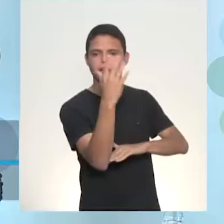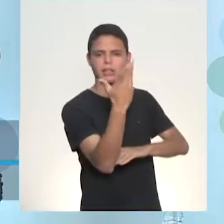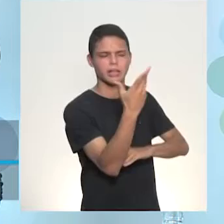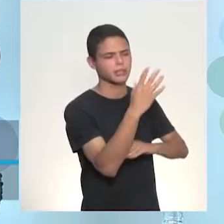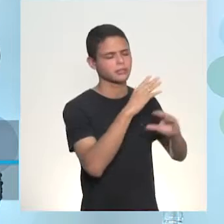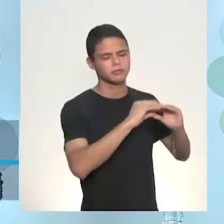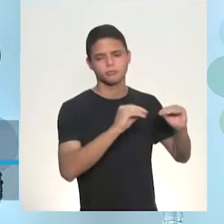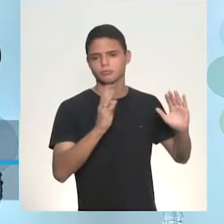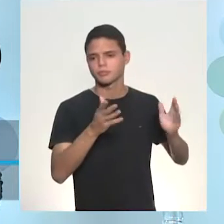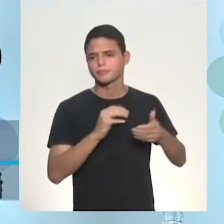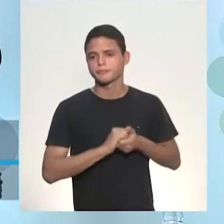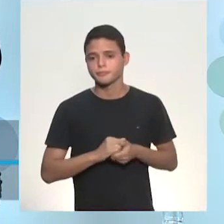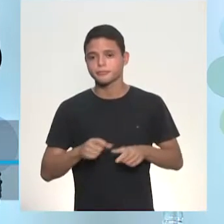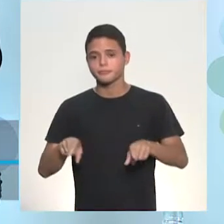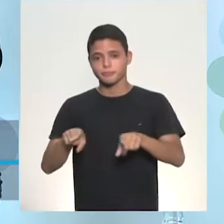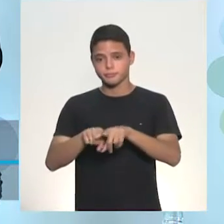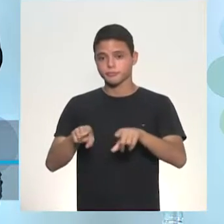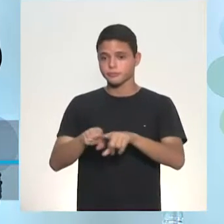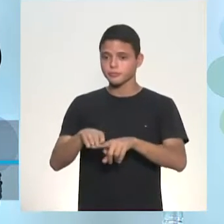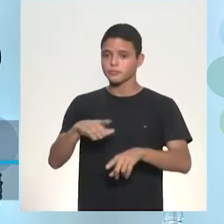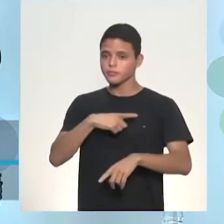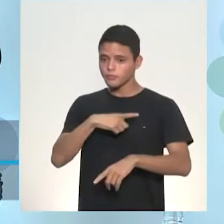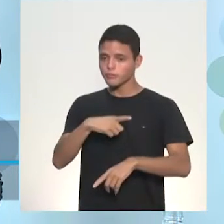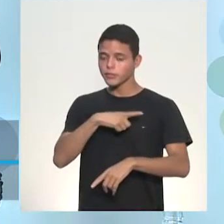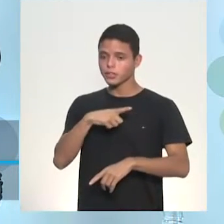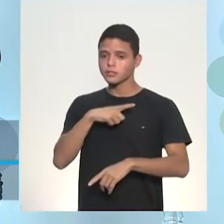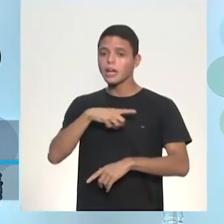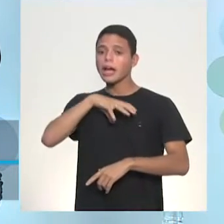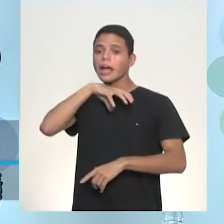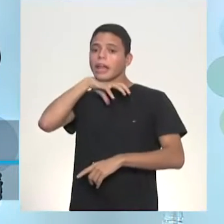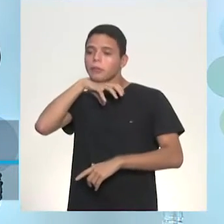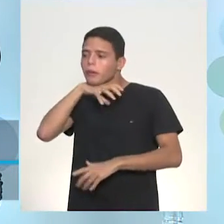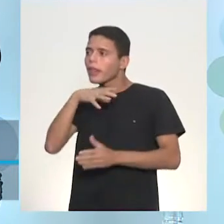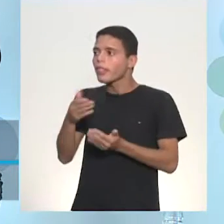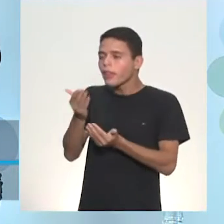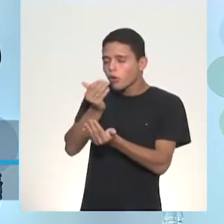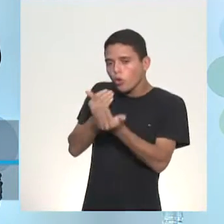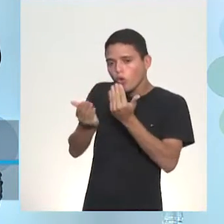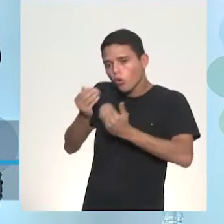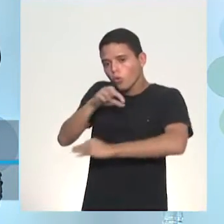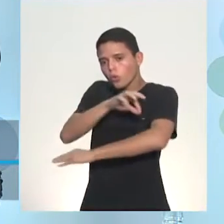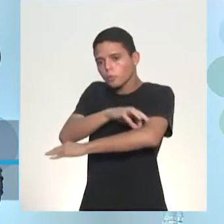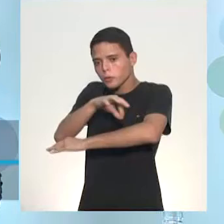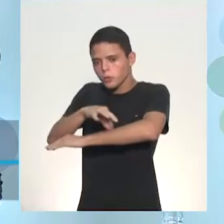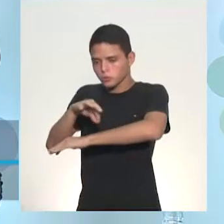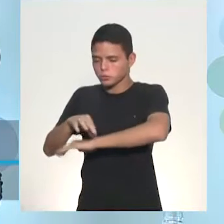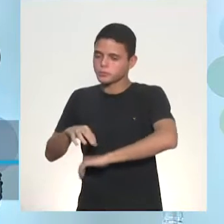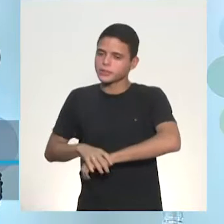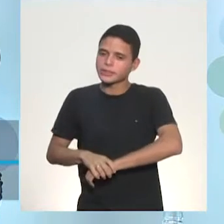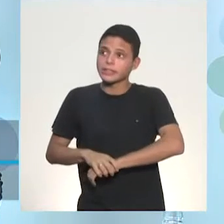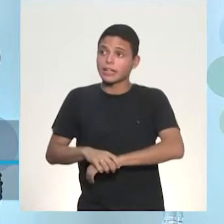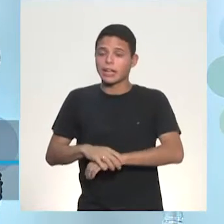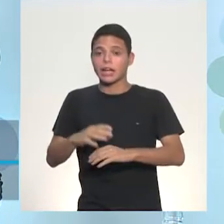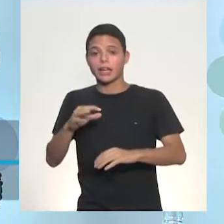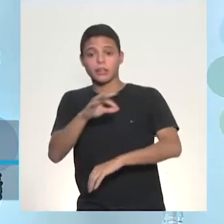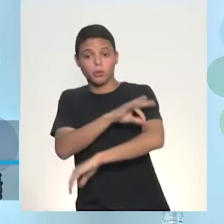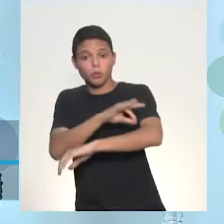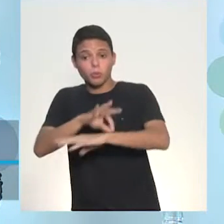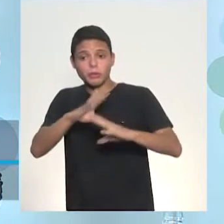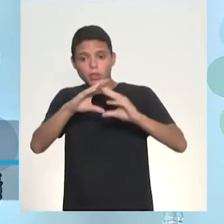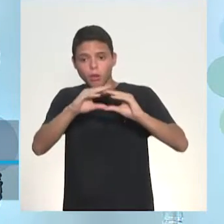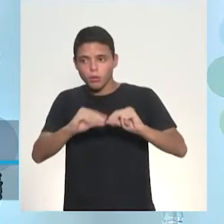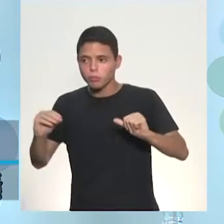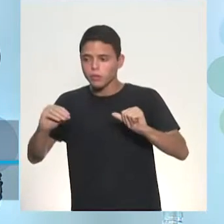mandou, faltará alimentos para os animais que se alimentam do cupim. Né? Tem animais que se alimentam do cupim, então a gente já vai ter problema